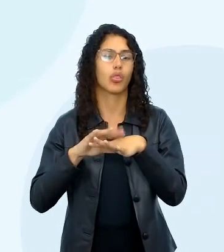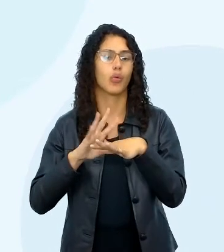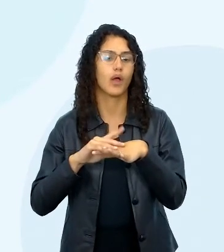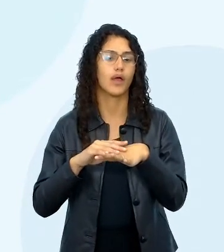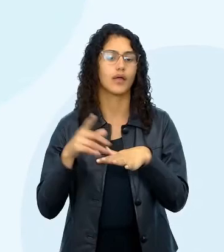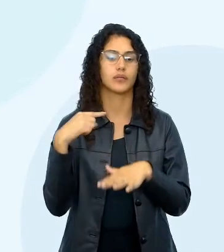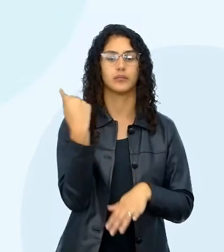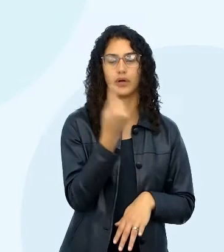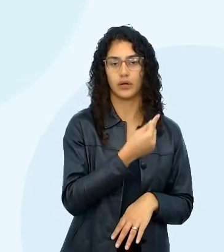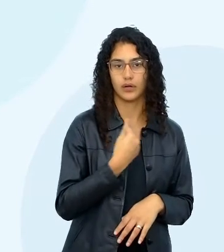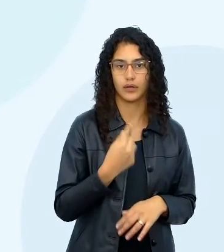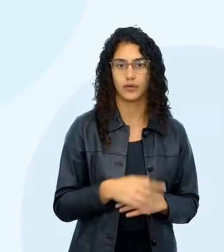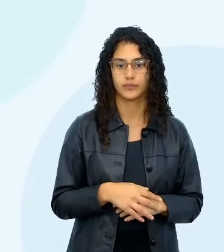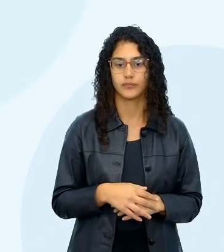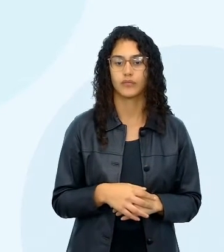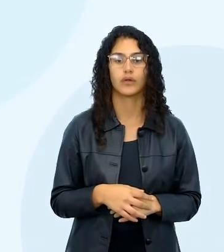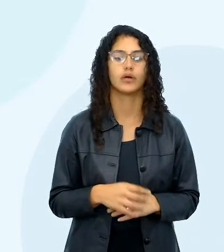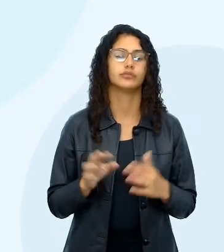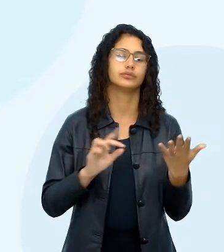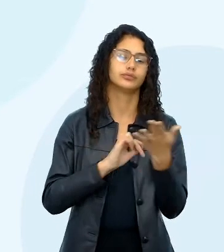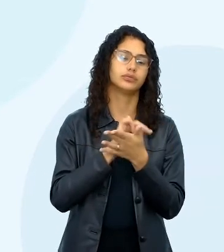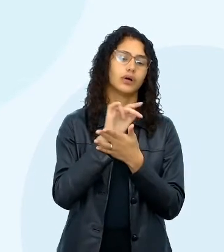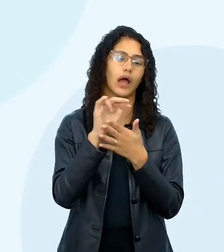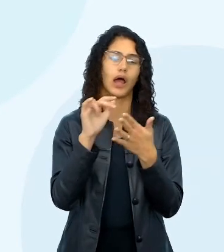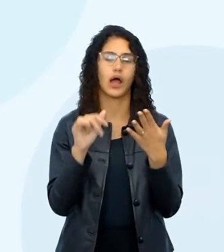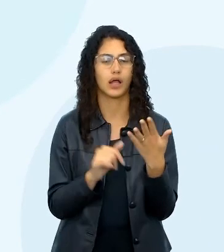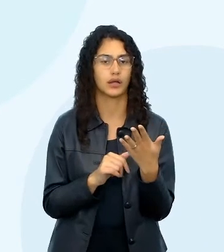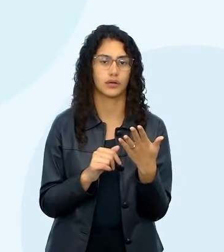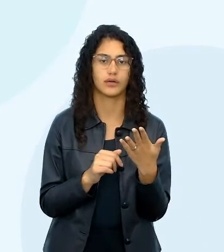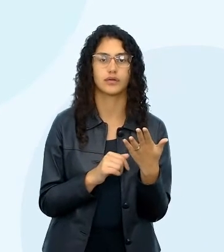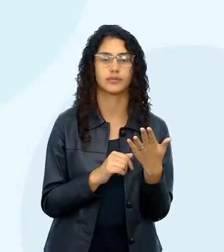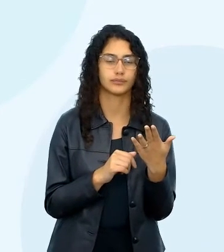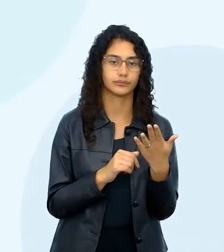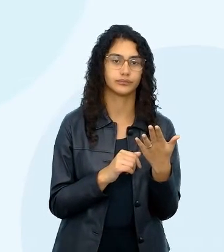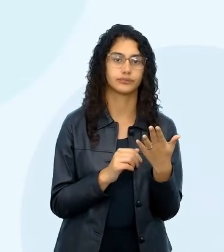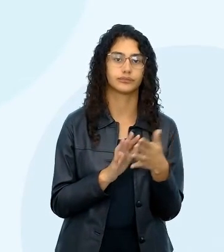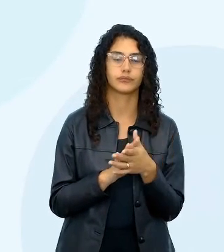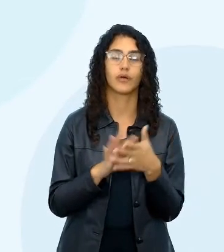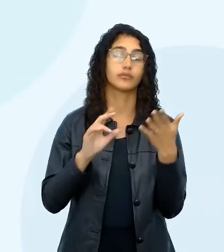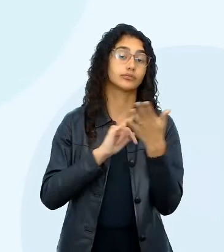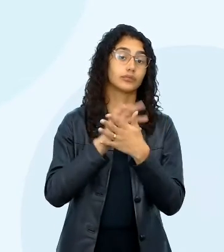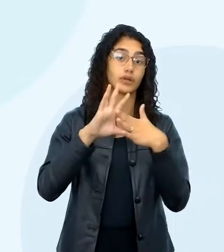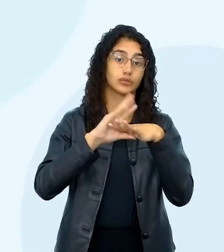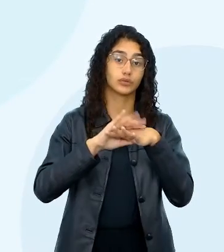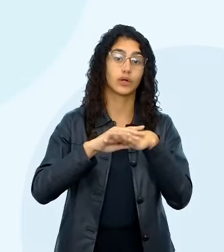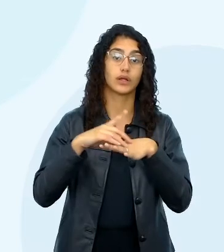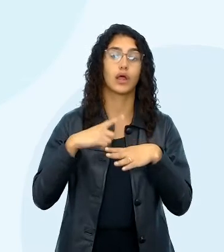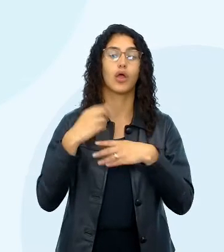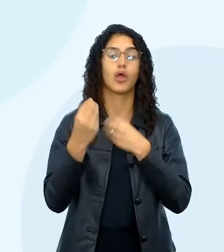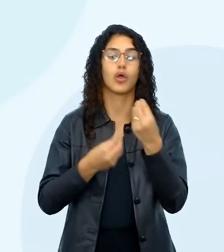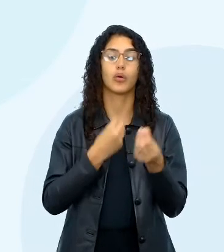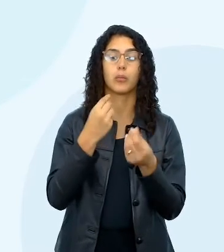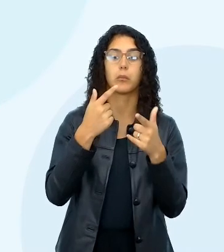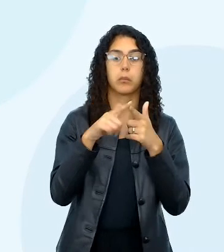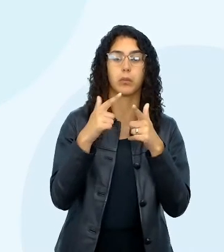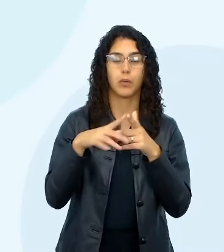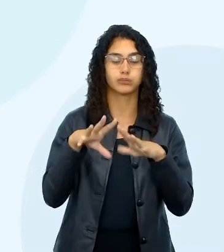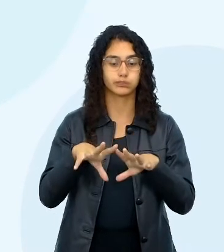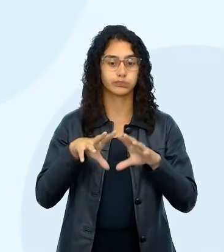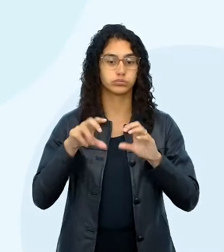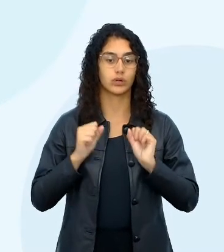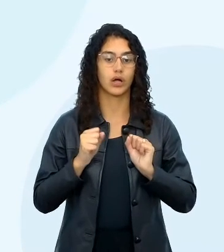para nós? Nossa, uma série de doenças, né? Uma série aí de contaminantes,